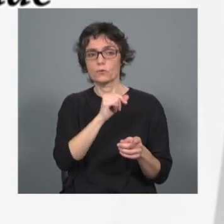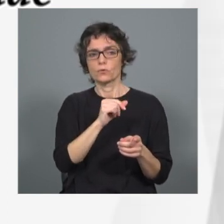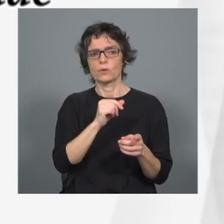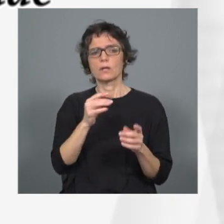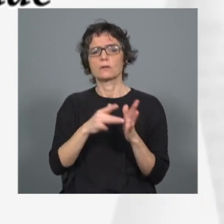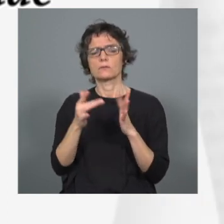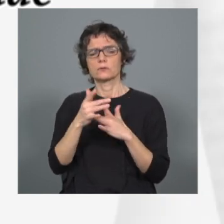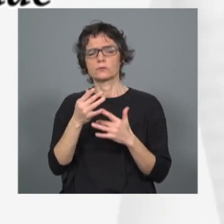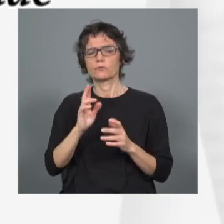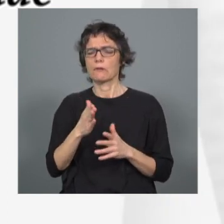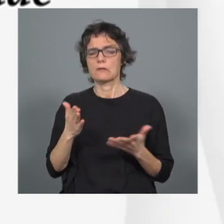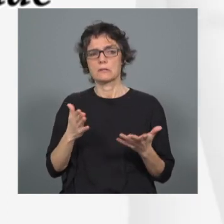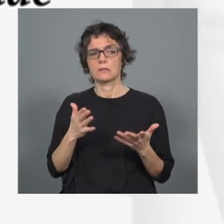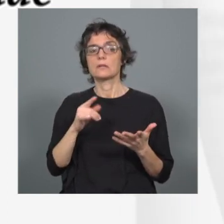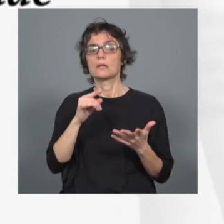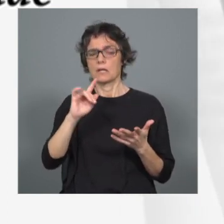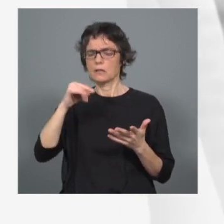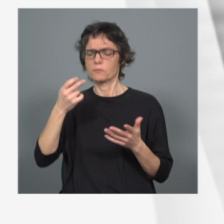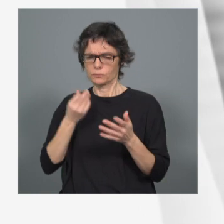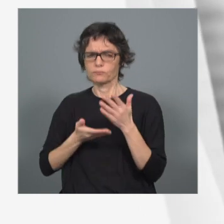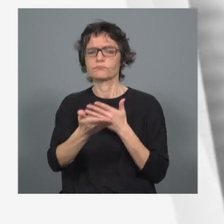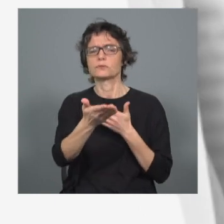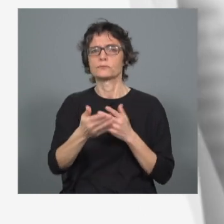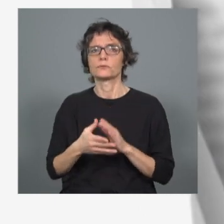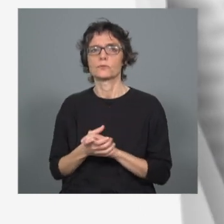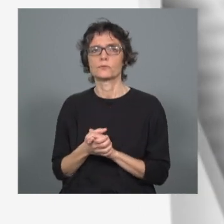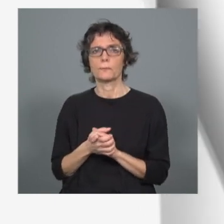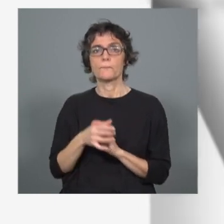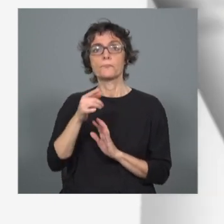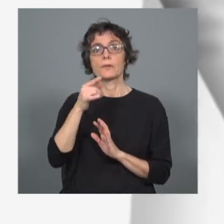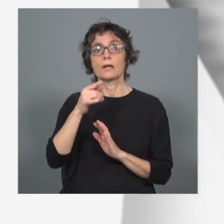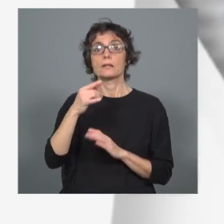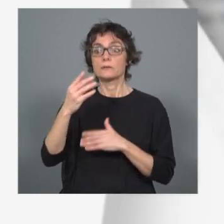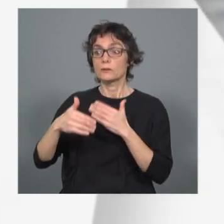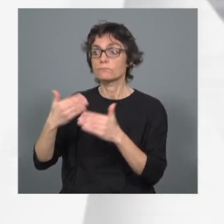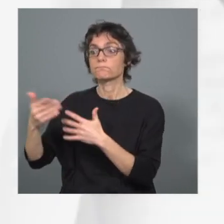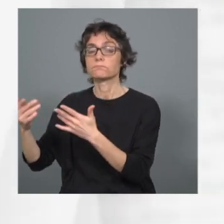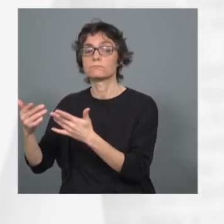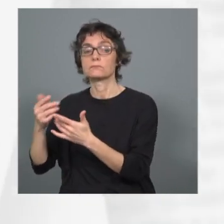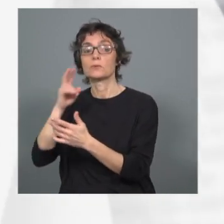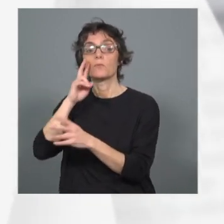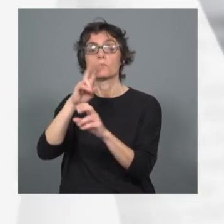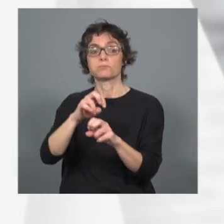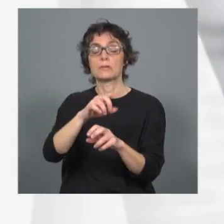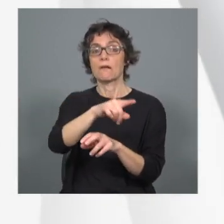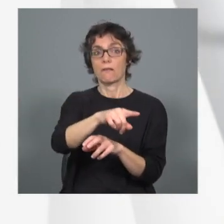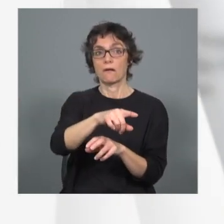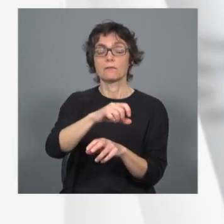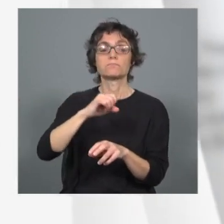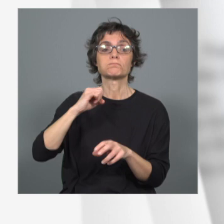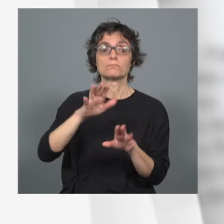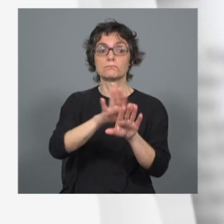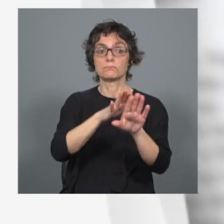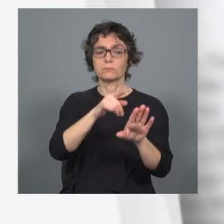e imediatamente o enviará de volta para aqui. Eles partiram e encontraram o jumentinho preso junto a uma